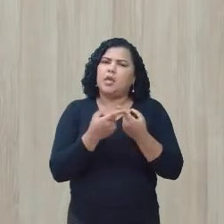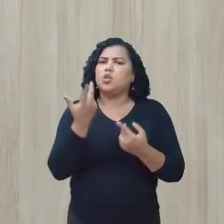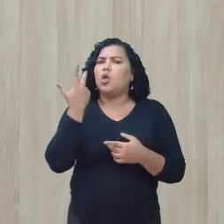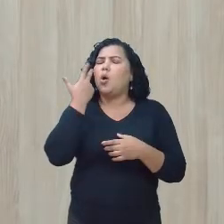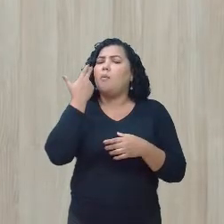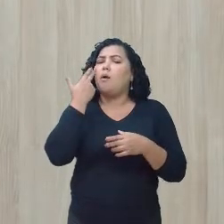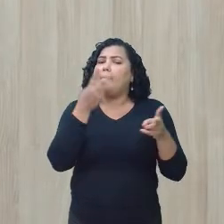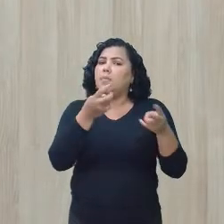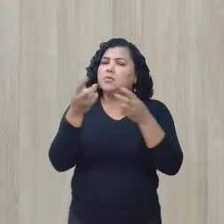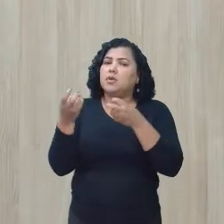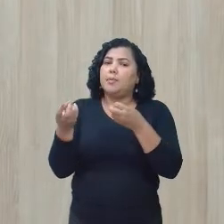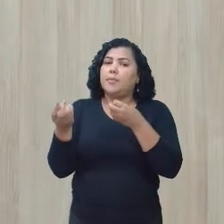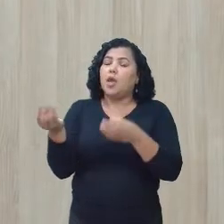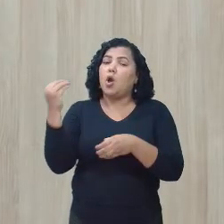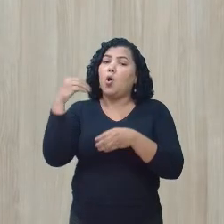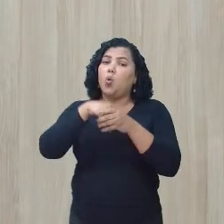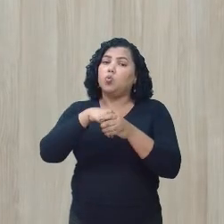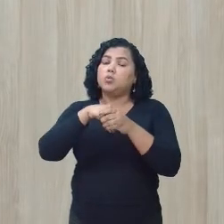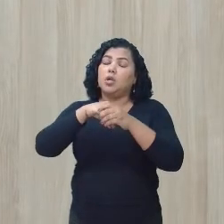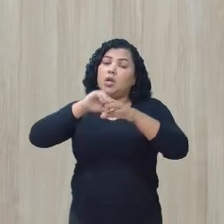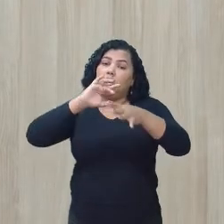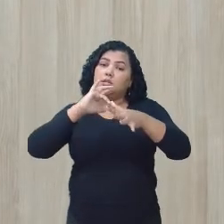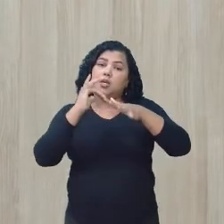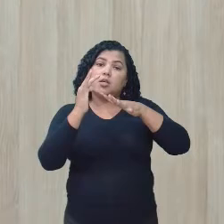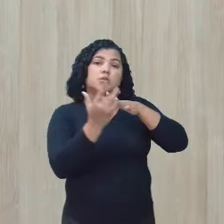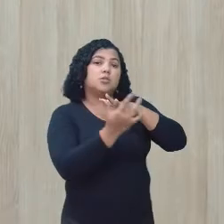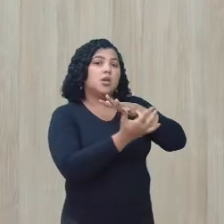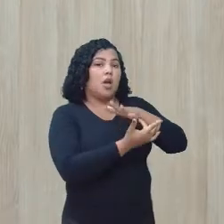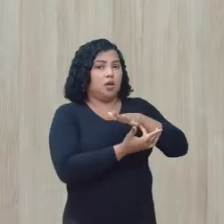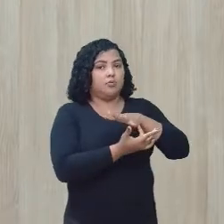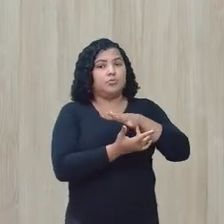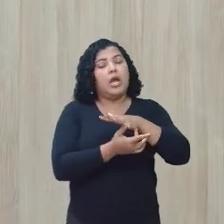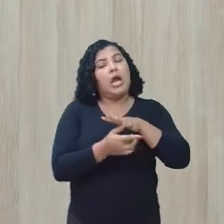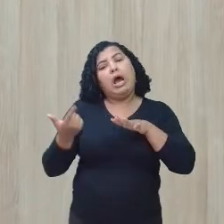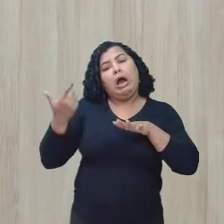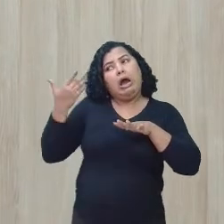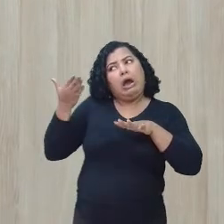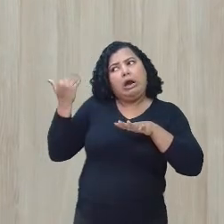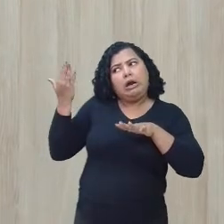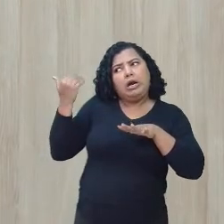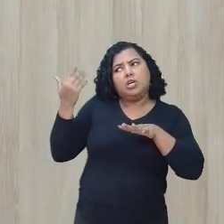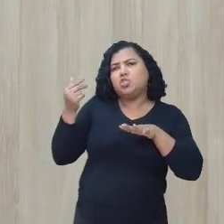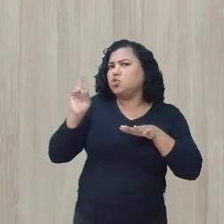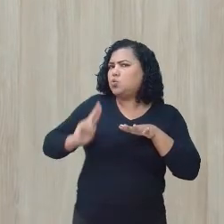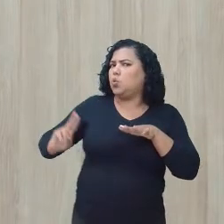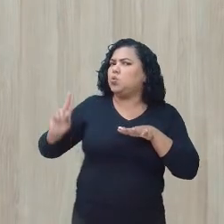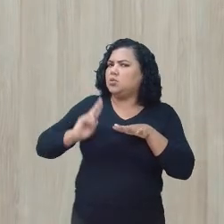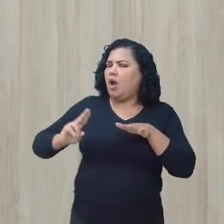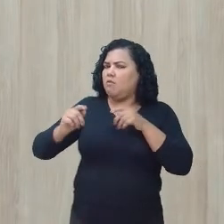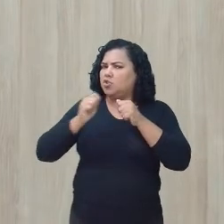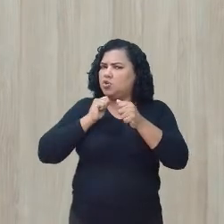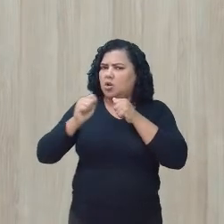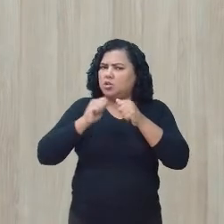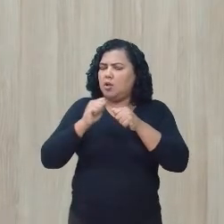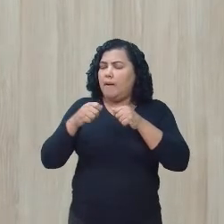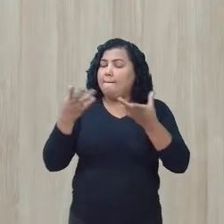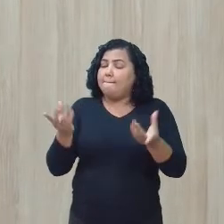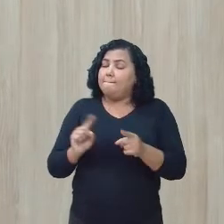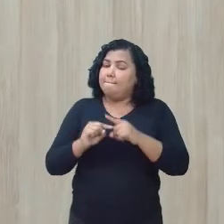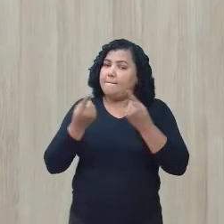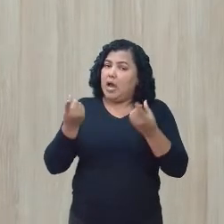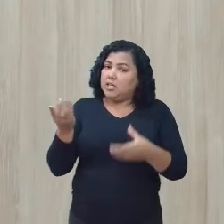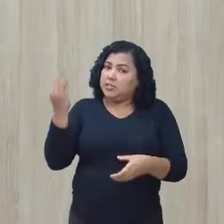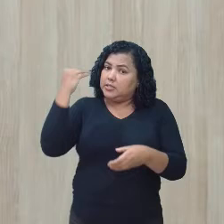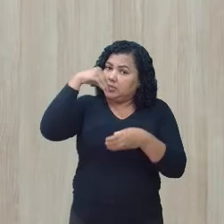veja notícia e reportagem nas plataformas digitais, em meios que não eram necessariamente jornalísticos, em meios que não são